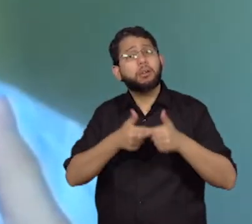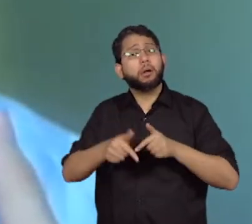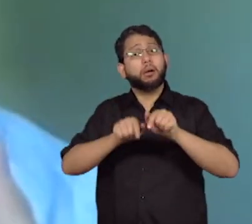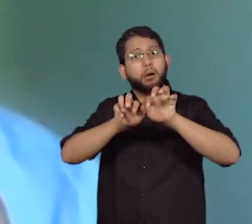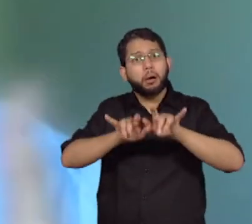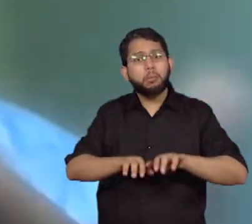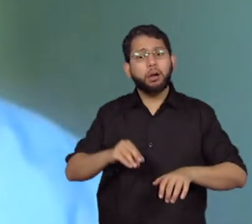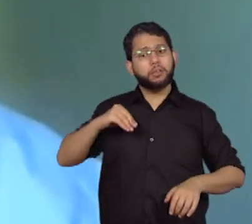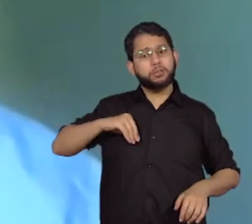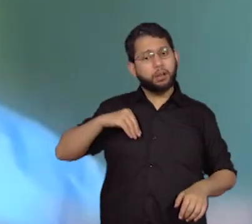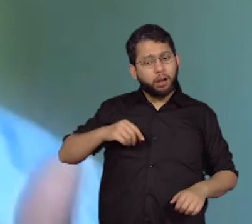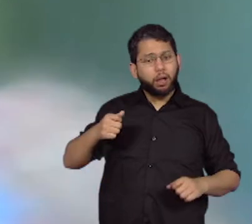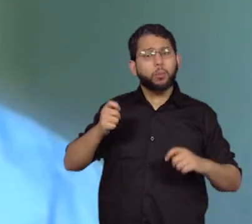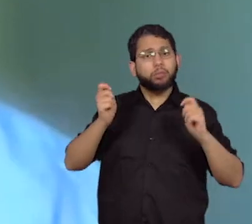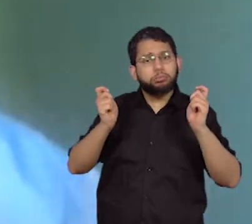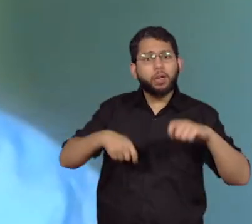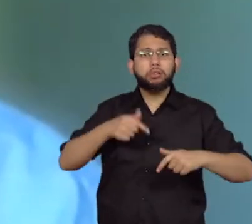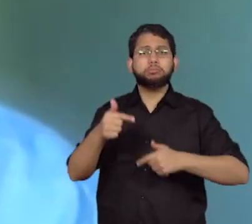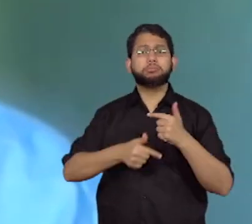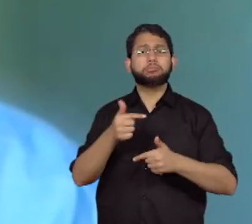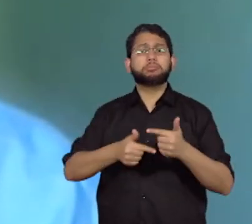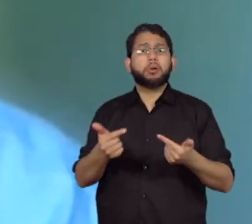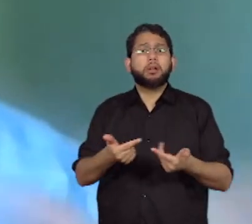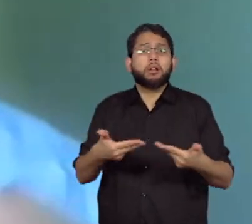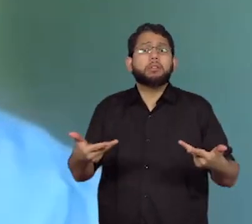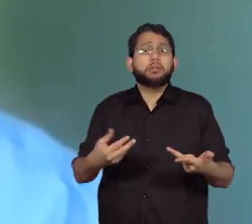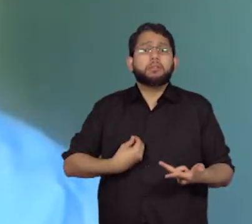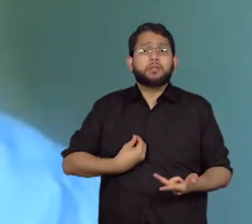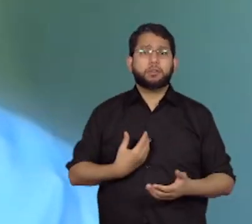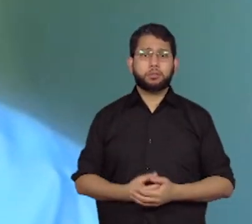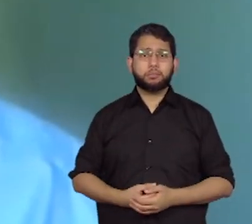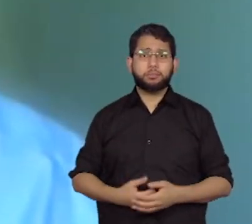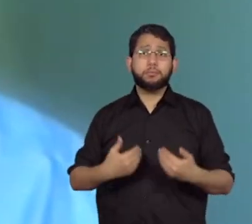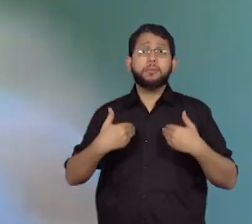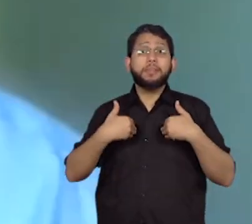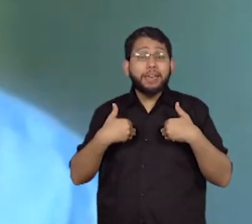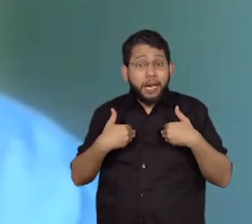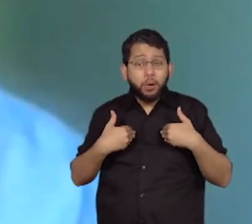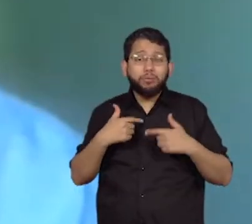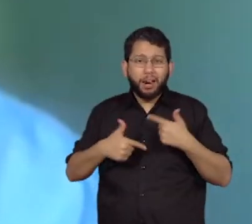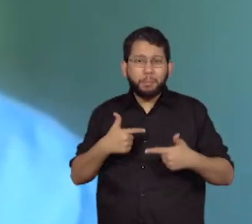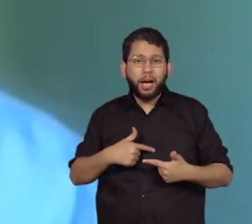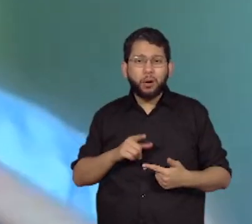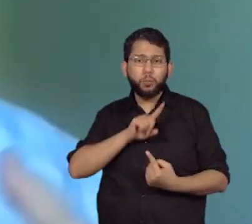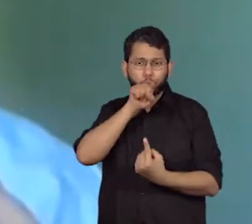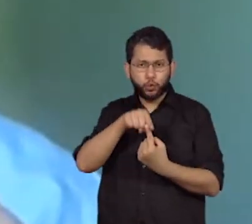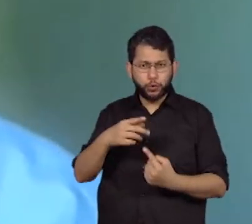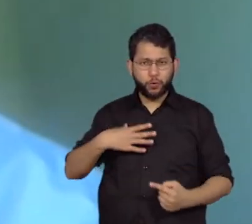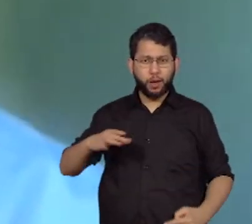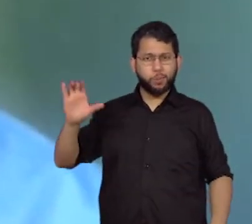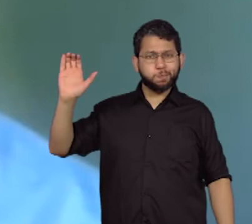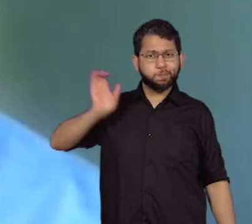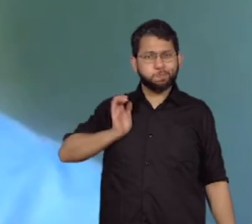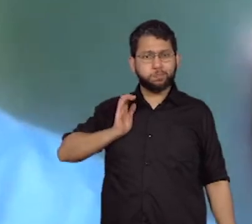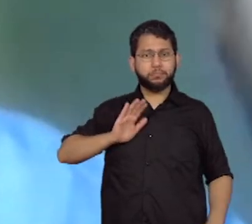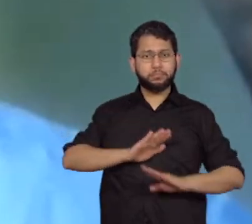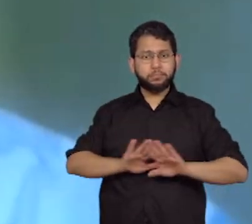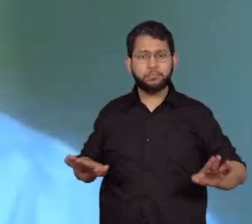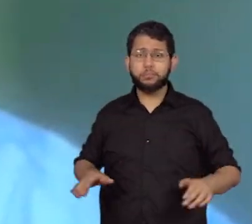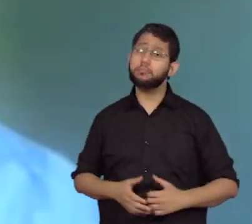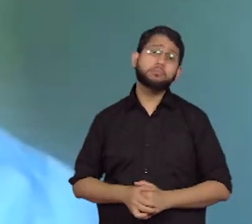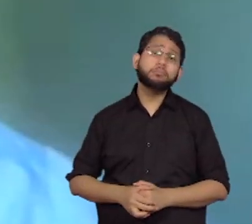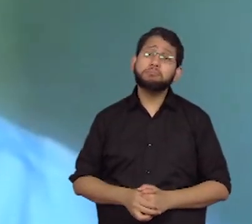suficiente, que tem as condições de prover aquilo que você quer. Eu não trabalho para ficar rico, eu trabalho para